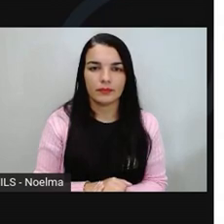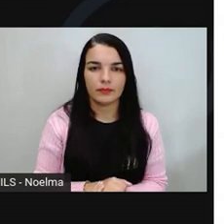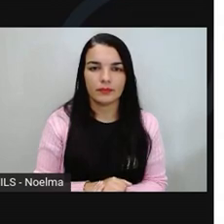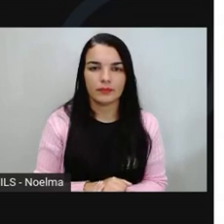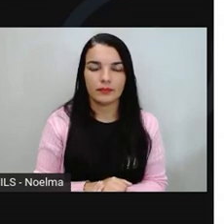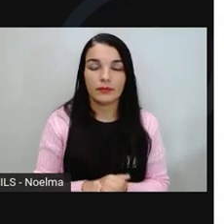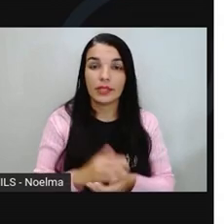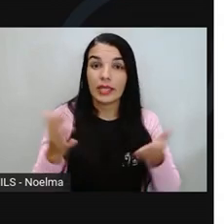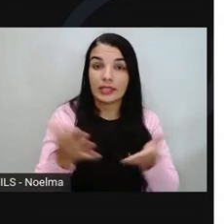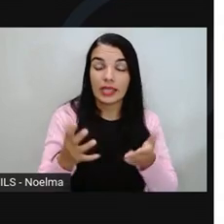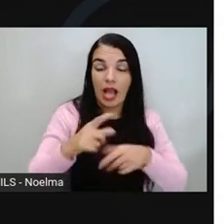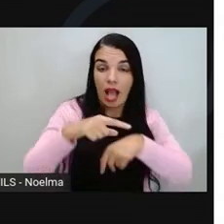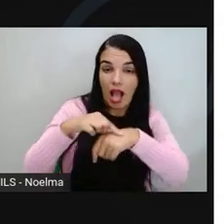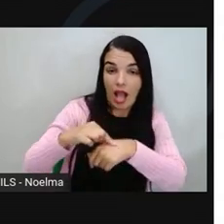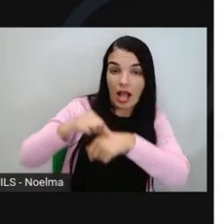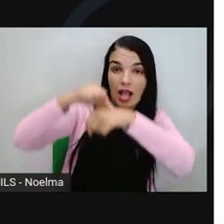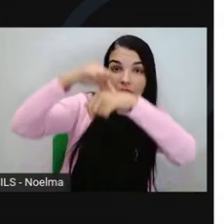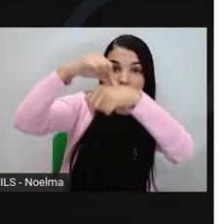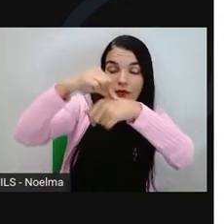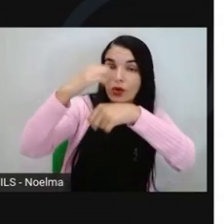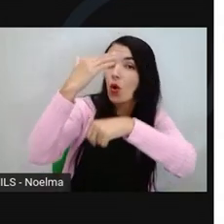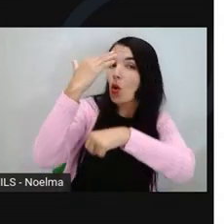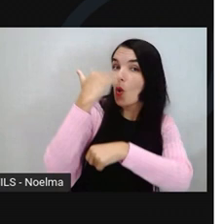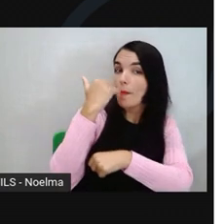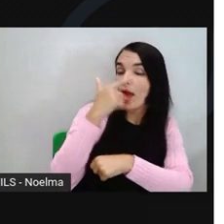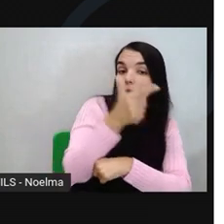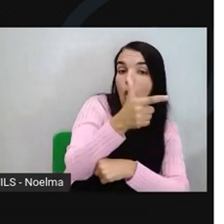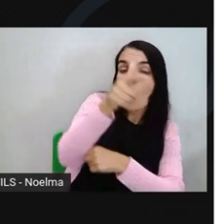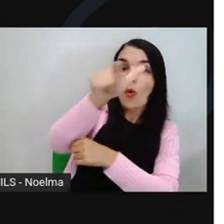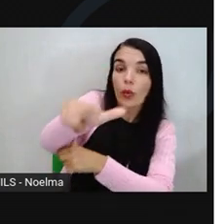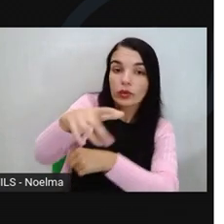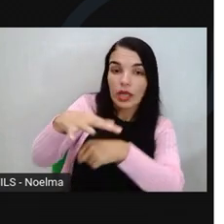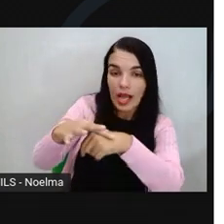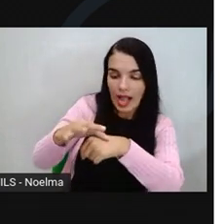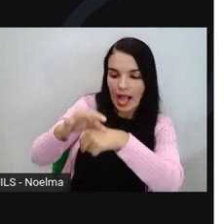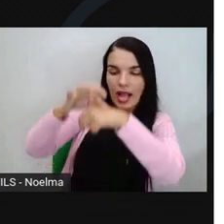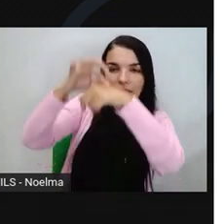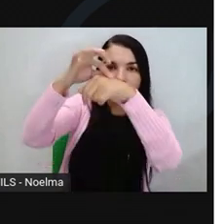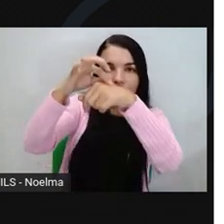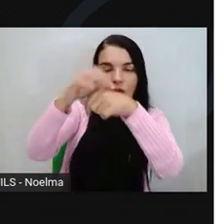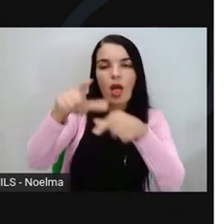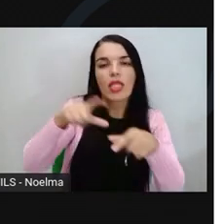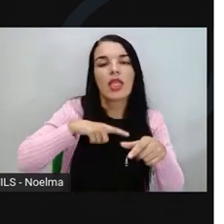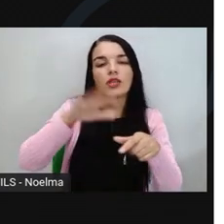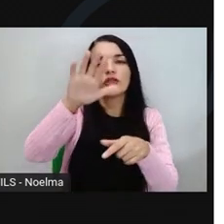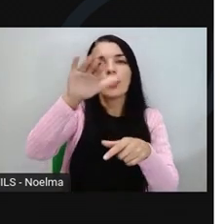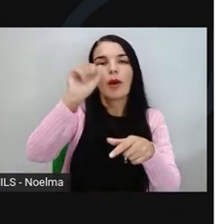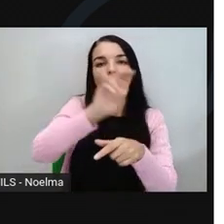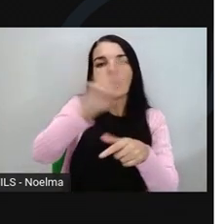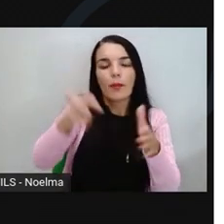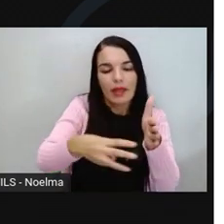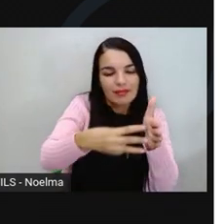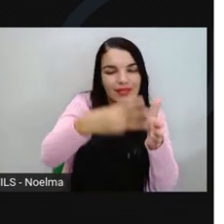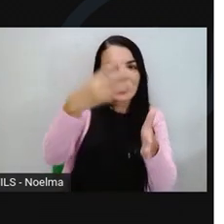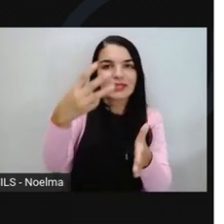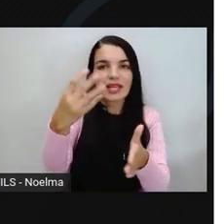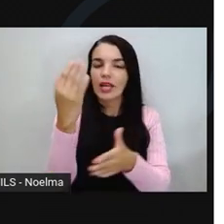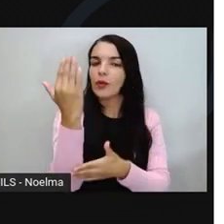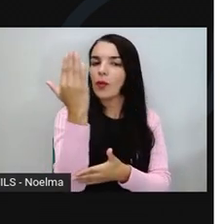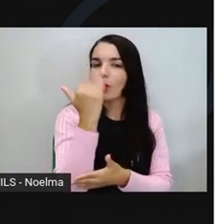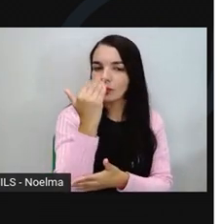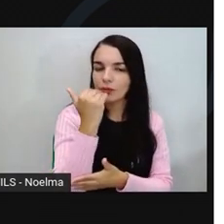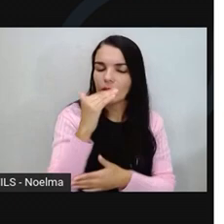Se um carnívoro se alimentar de outro carnívoro, será chamado de consumidor terciário, e assim por